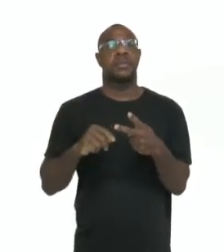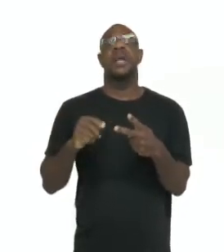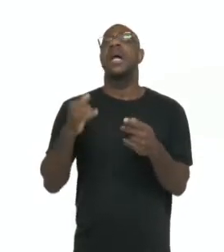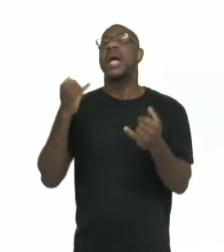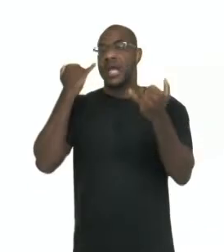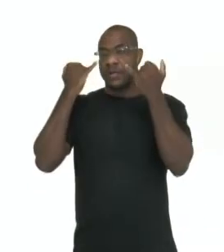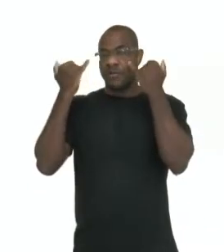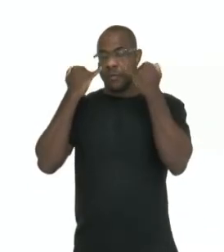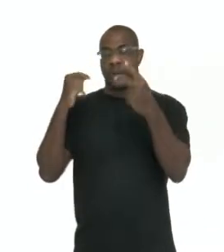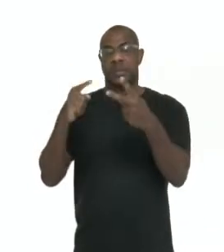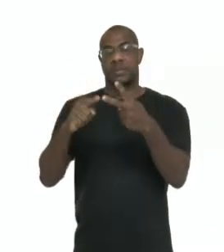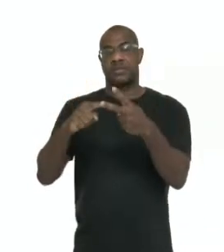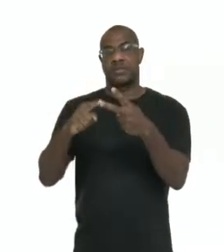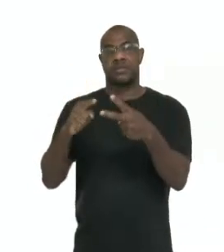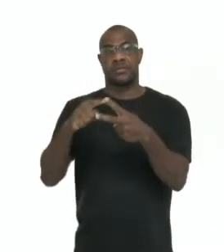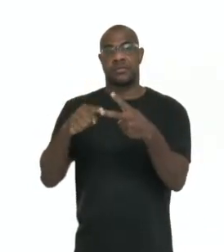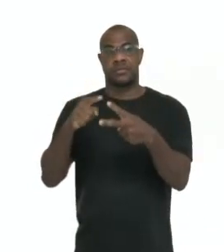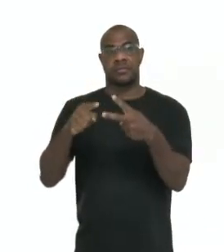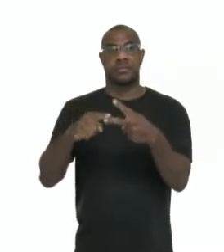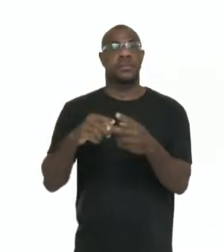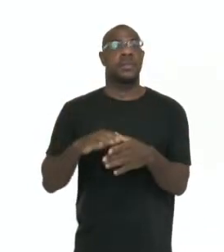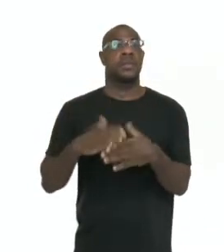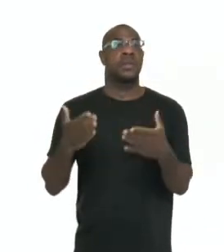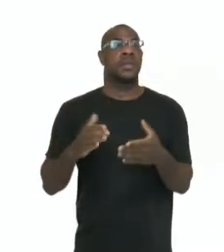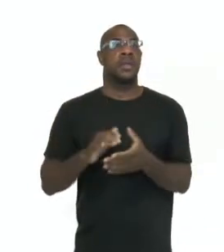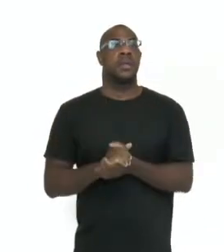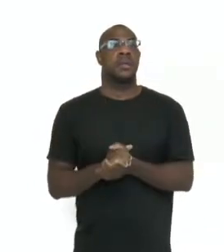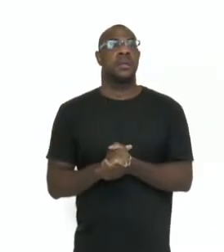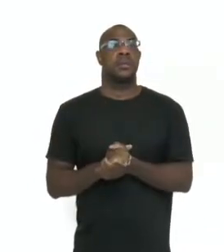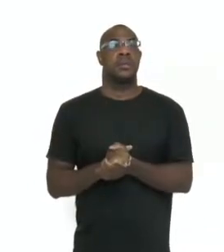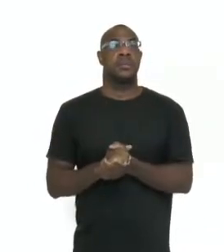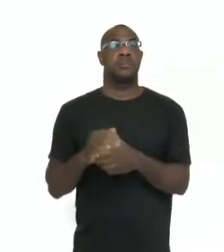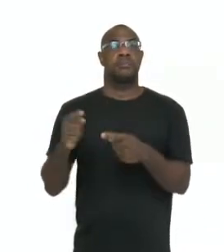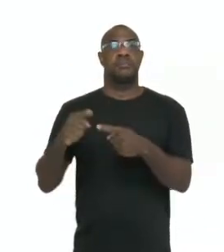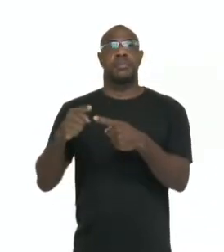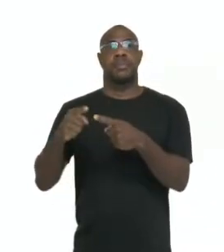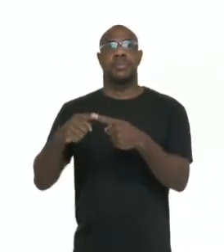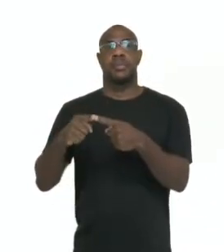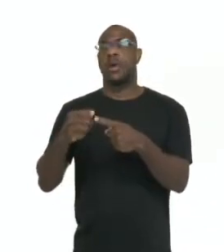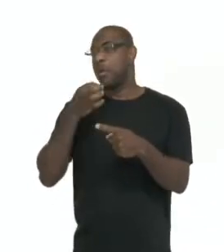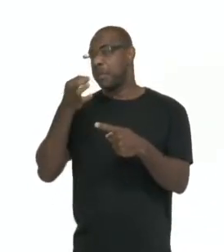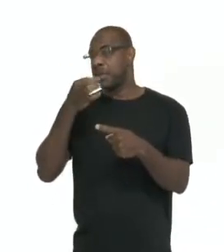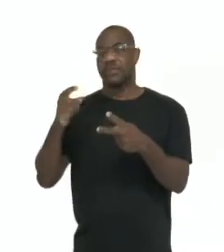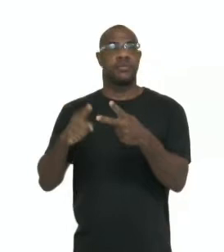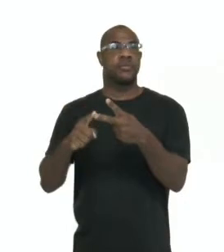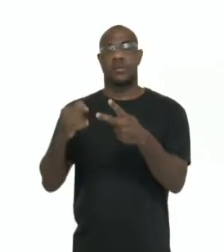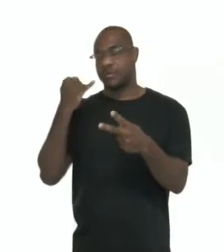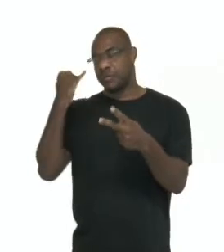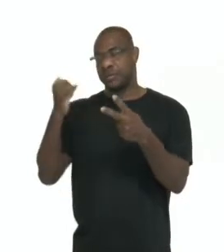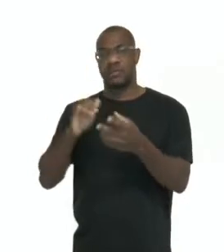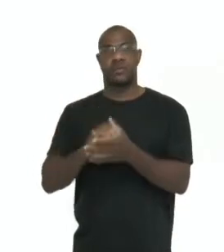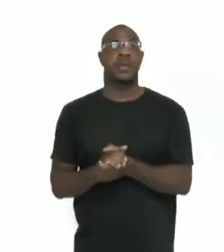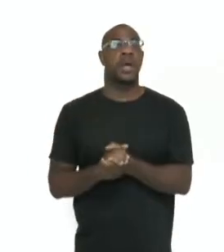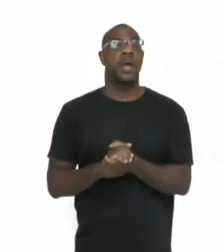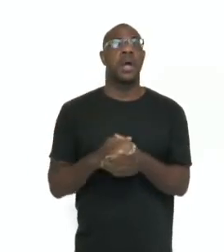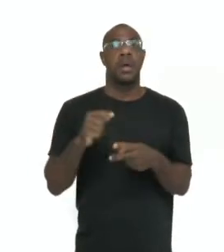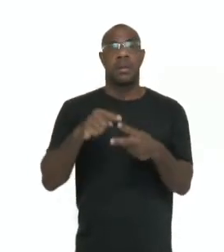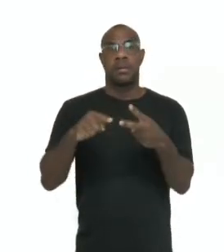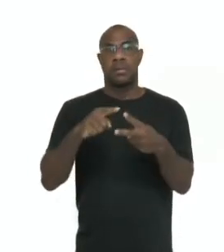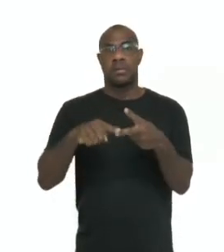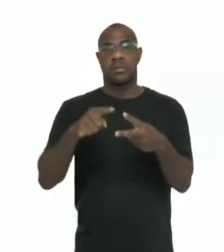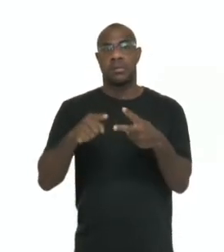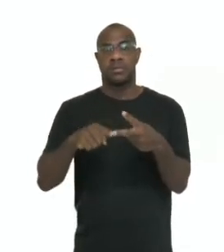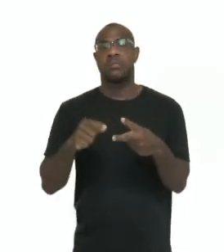De acordo com essa divisão, a reportagem enquadra-se entre os textos do jornalismo opinativo, enquanto